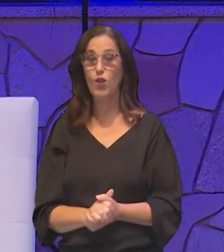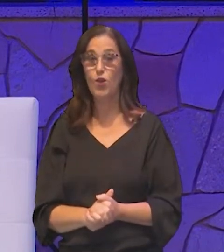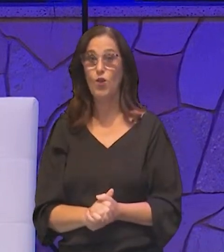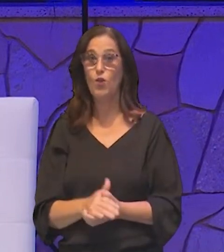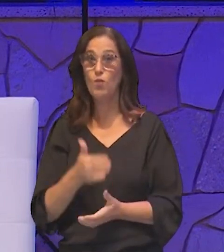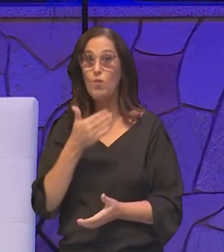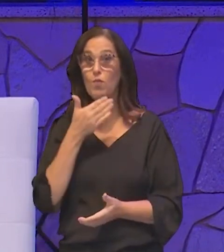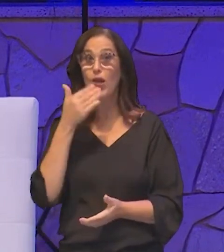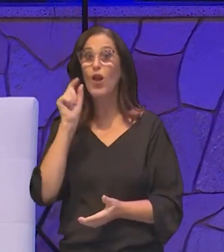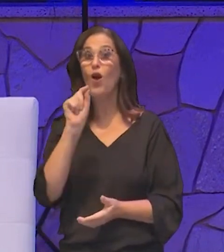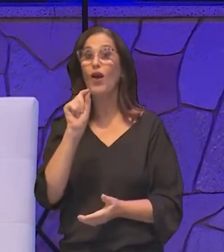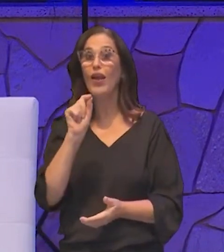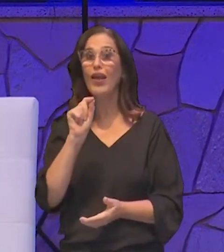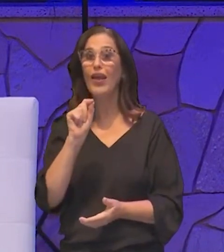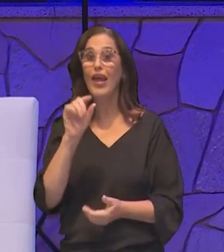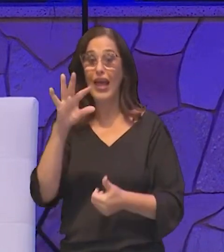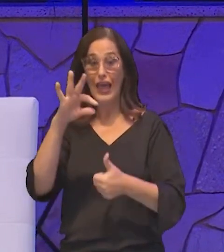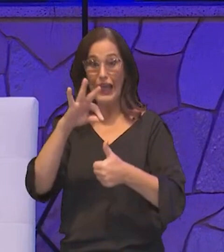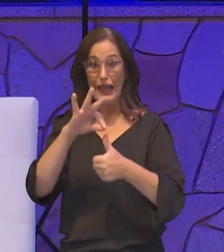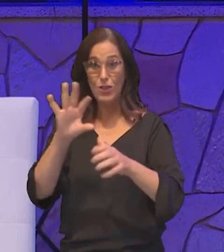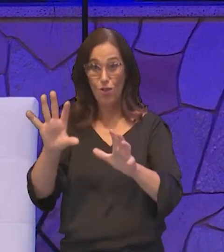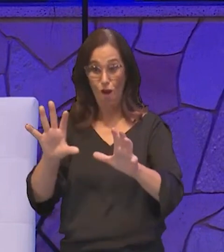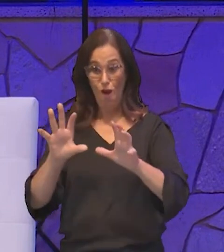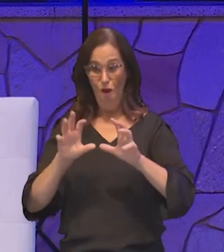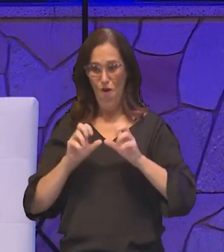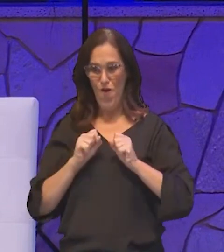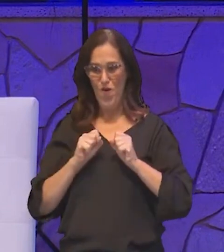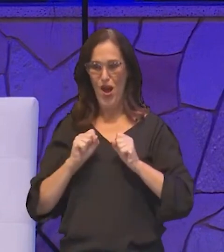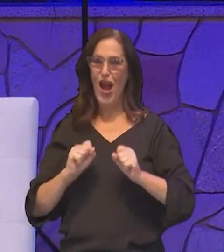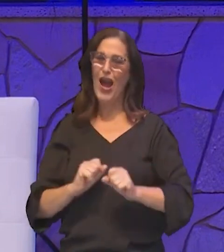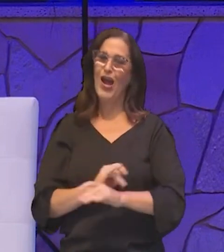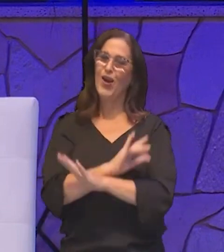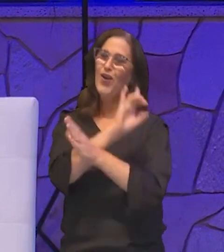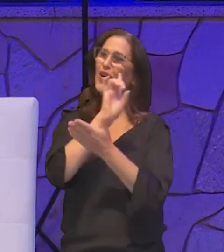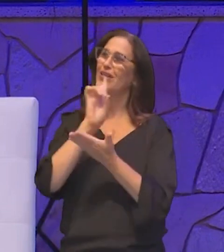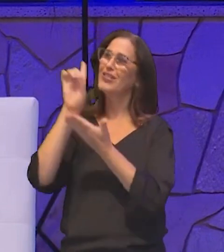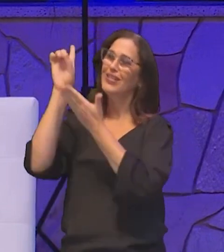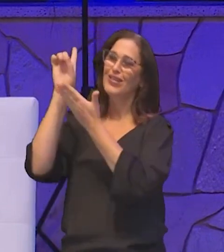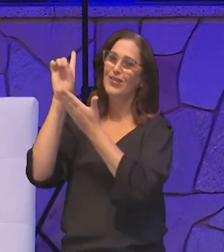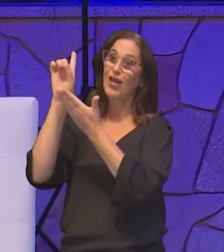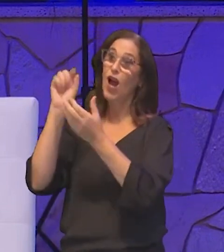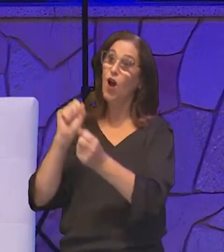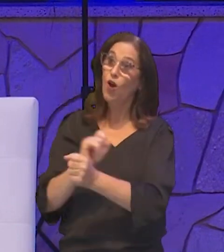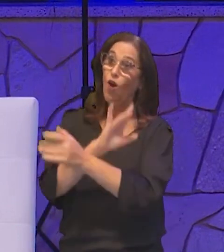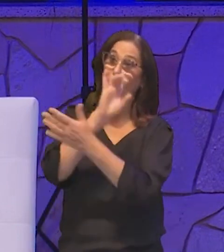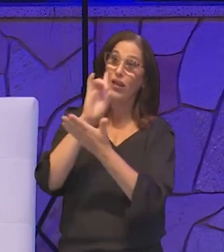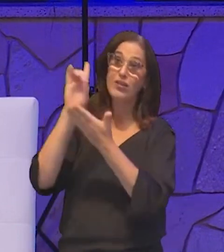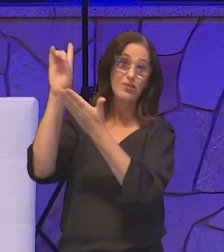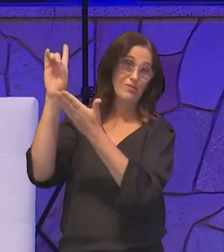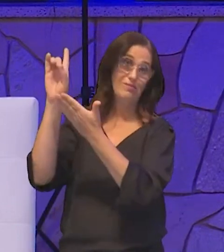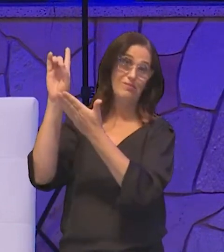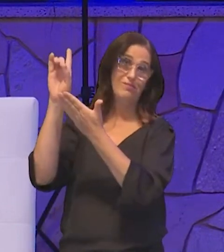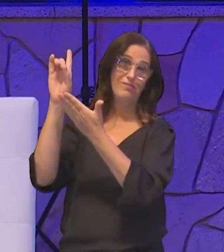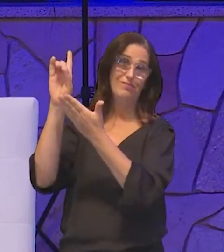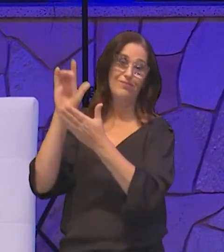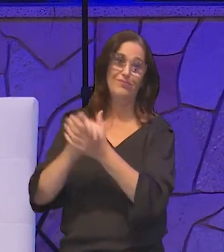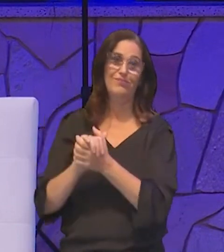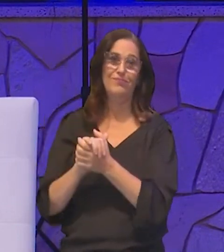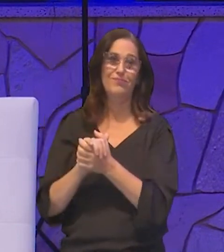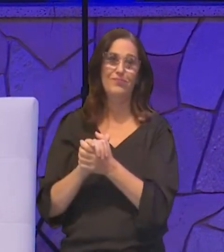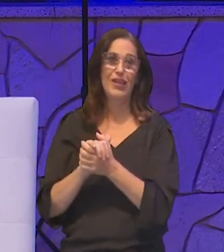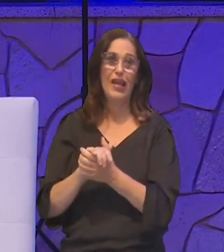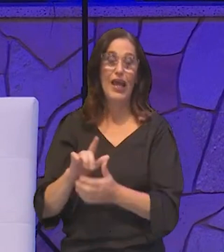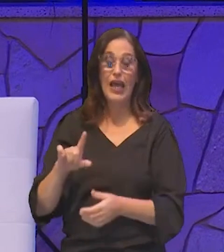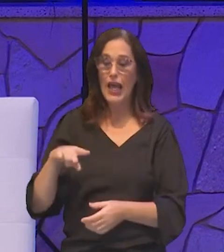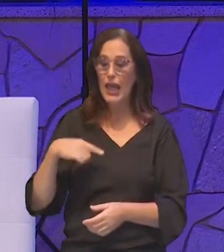mais interessante é que Cristo nos acolheu para a glória de Deus. a glória de Deus, na qual